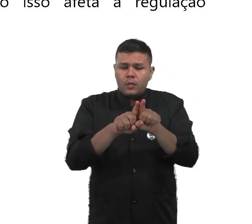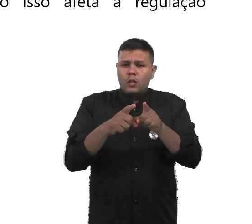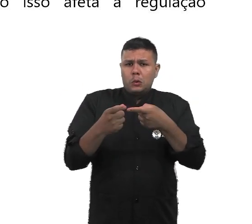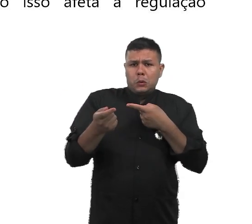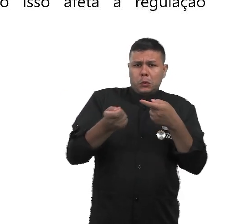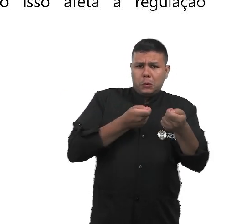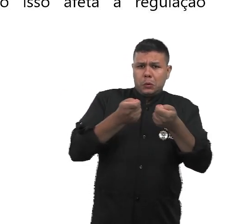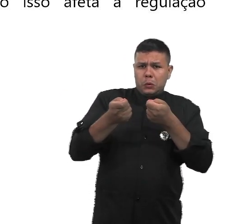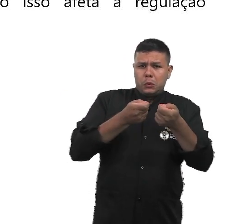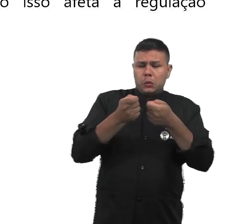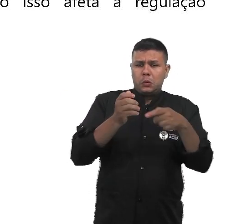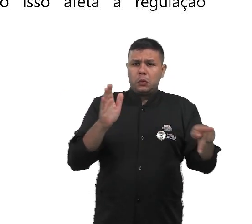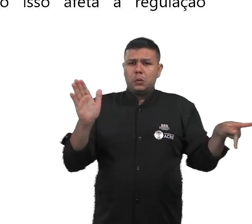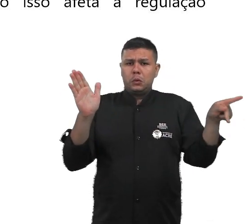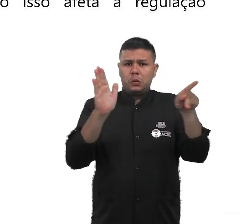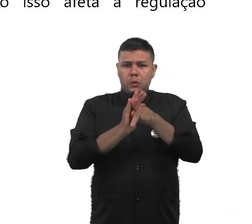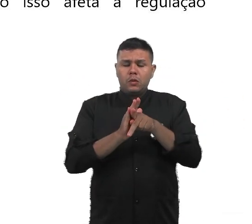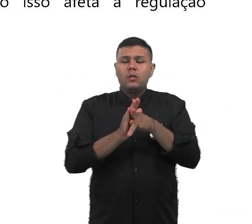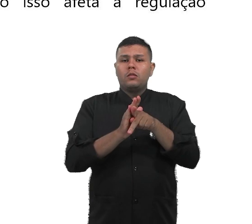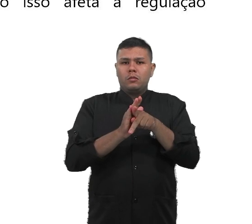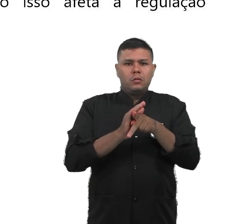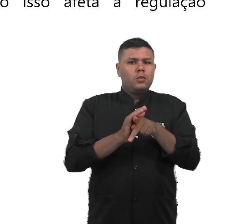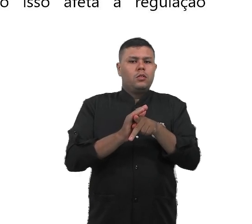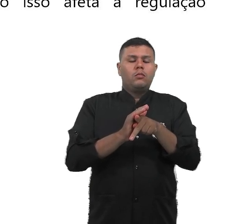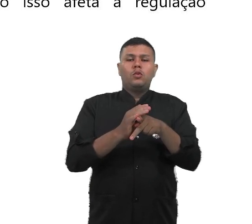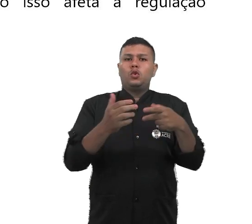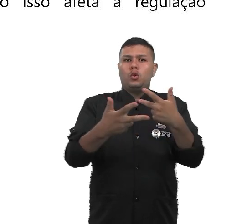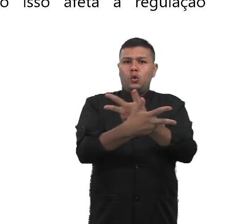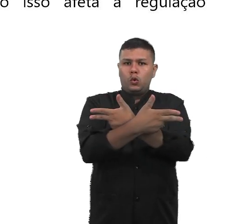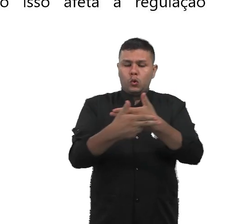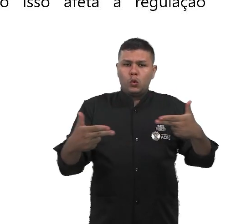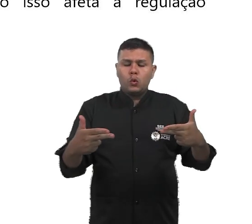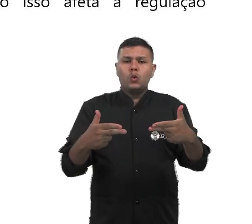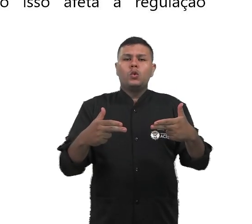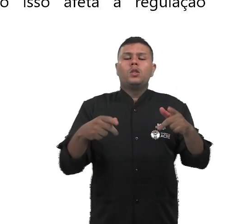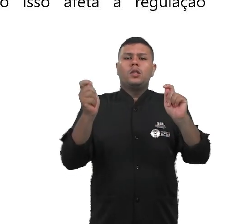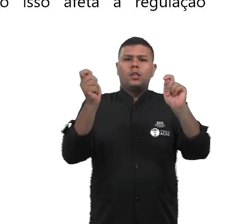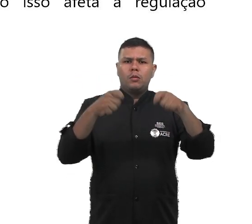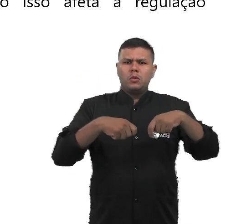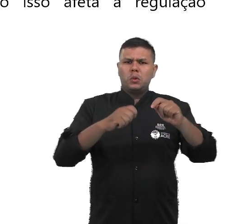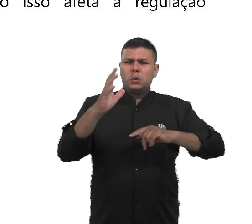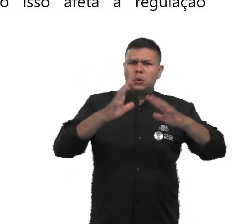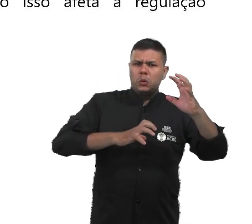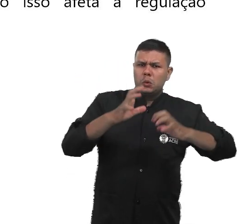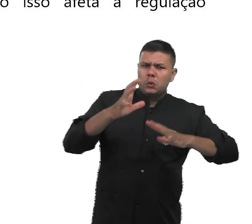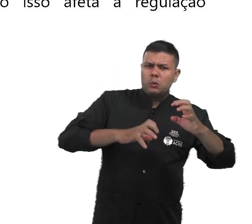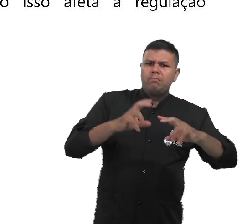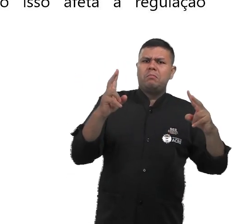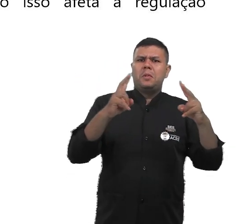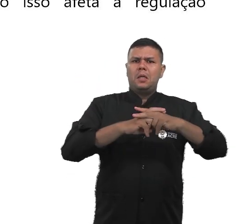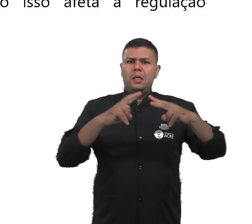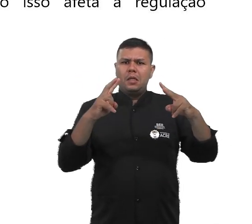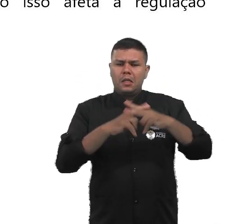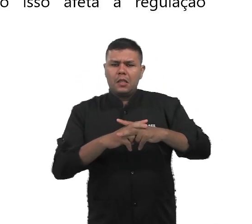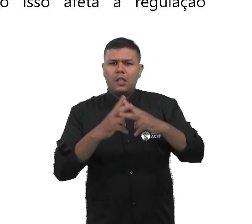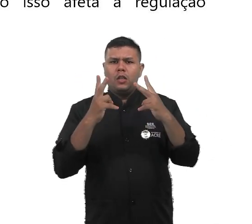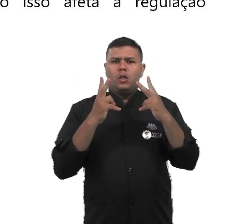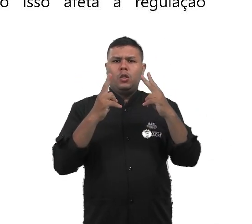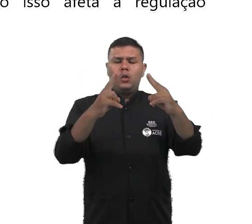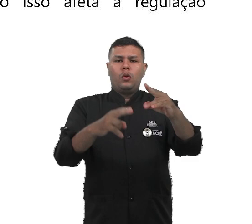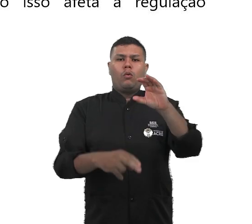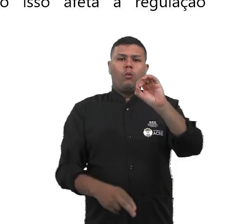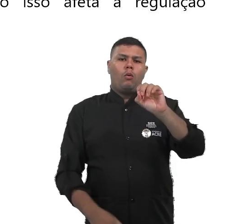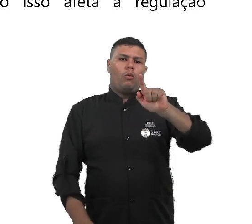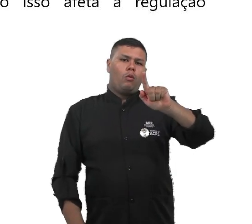nós estamos diante de uma situação conflituosa, a exemplo daquele ogro, que teve um determinado momento, no